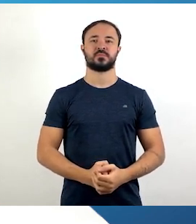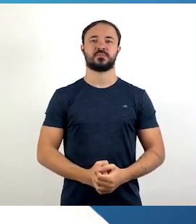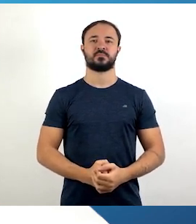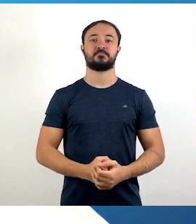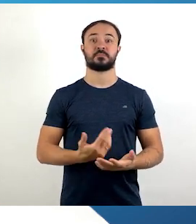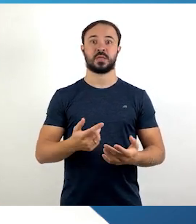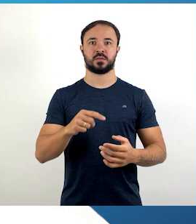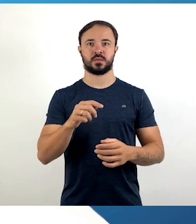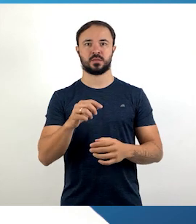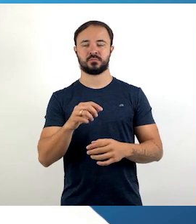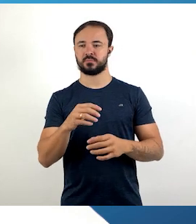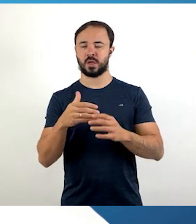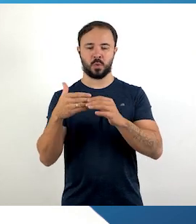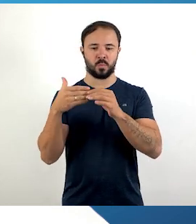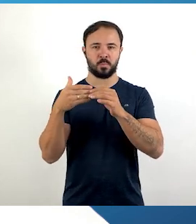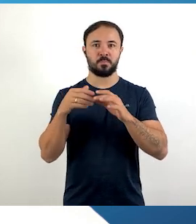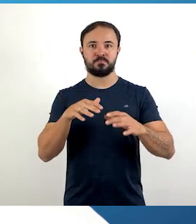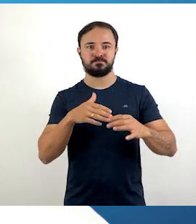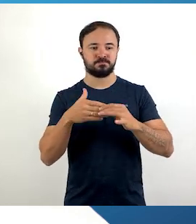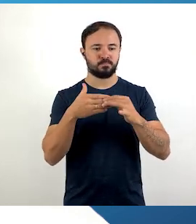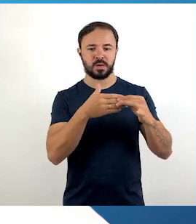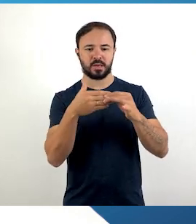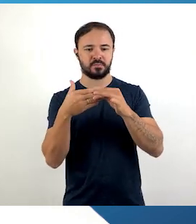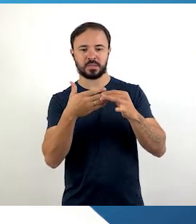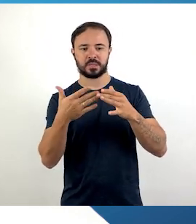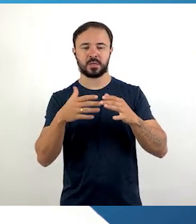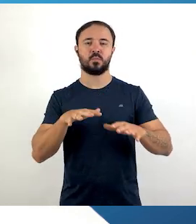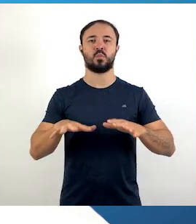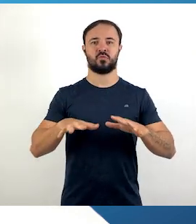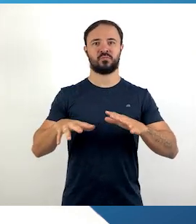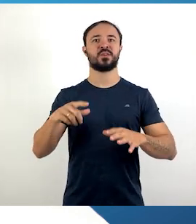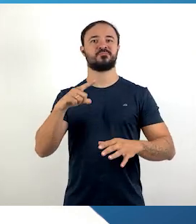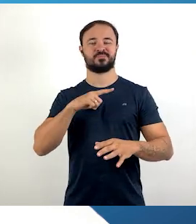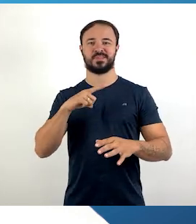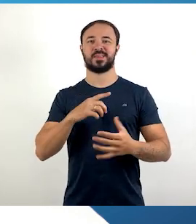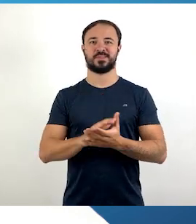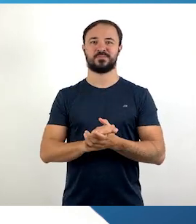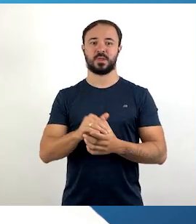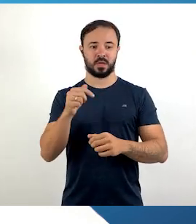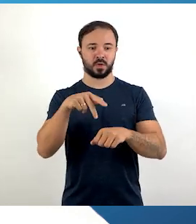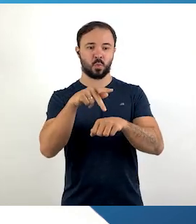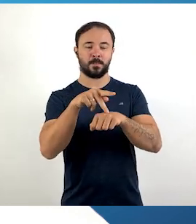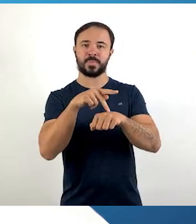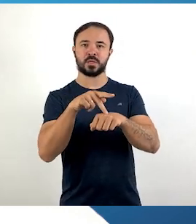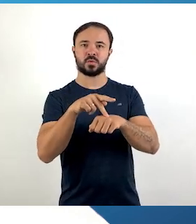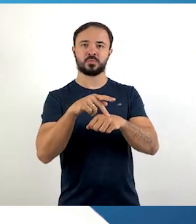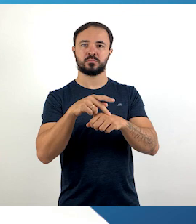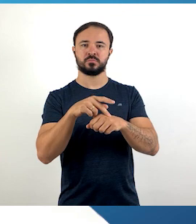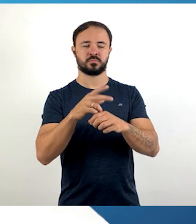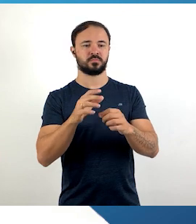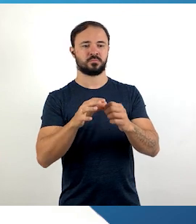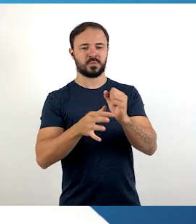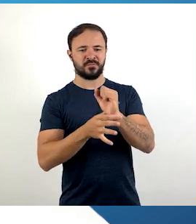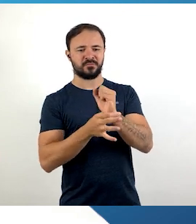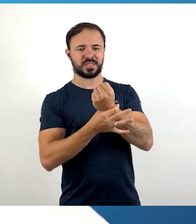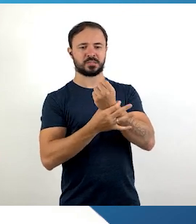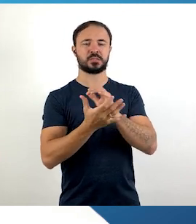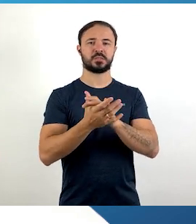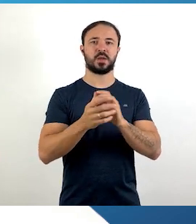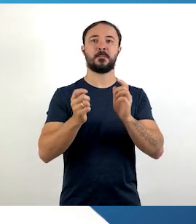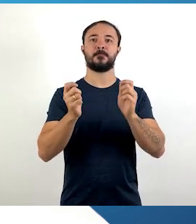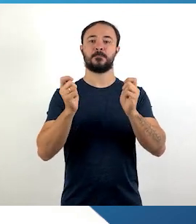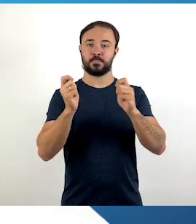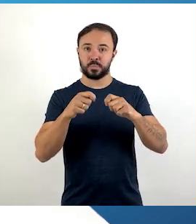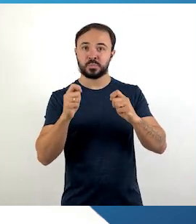E ele é uma estrutura móvel. Podemos visualizar que essa peça preta ela vai ser fixada no sentido dela